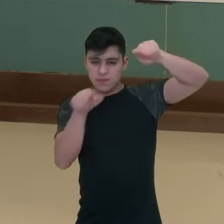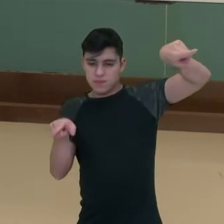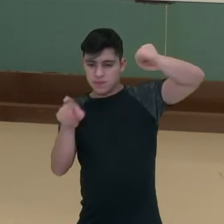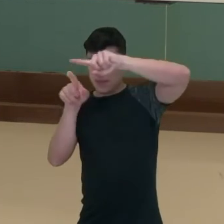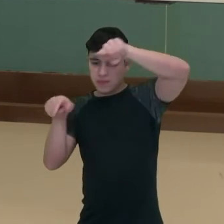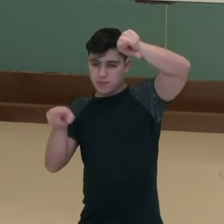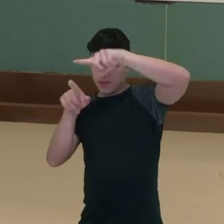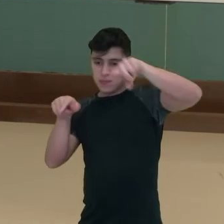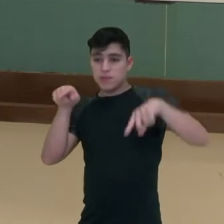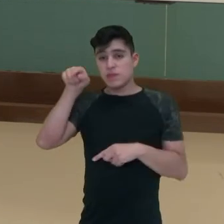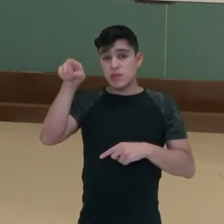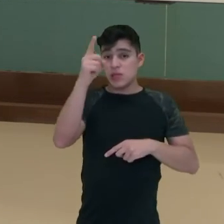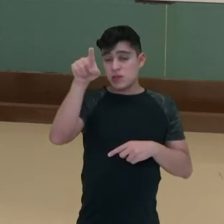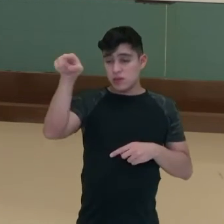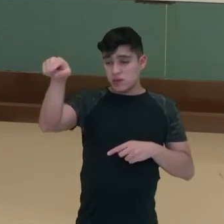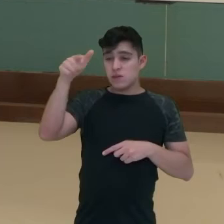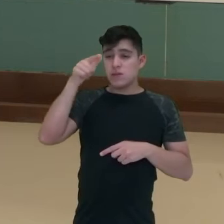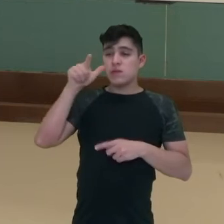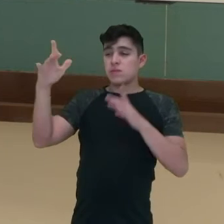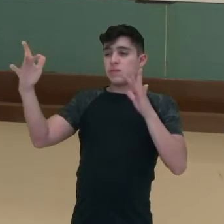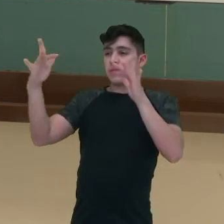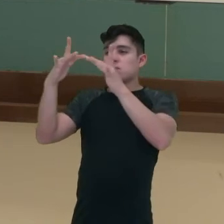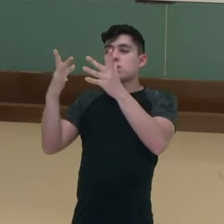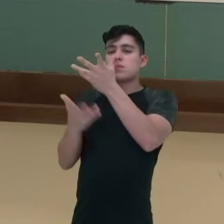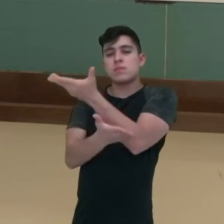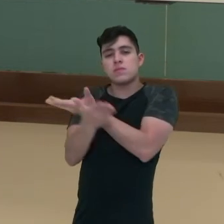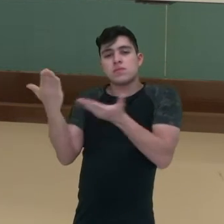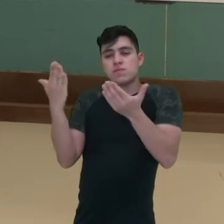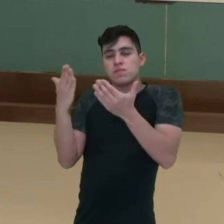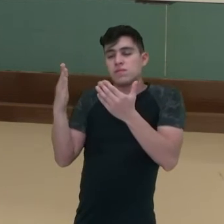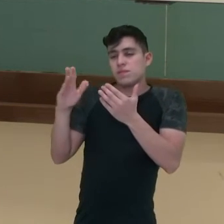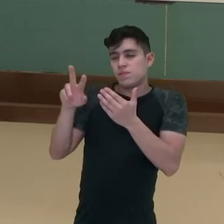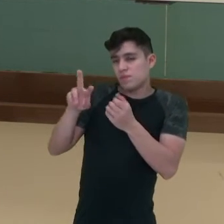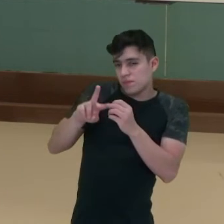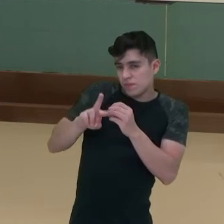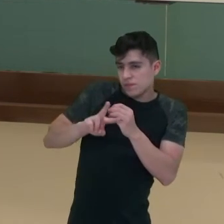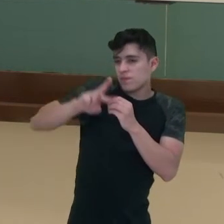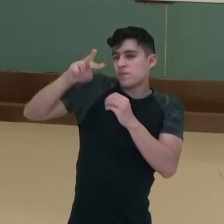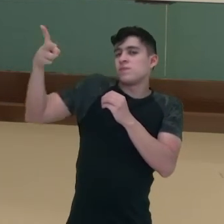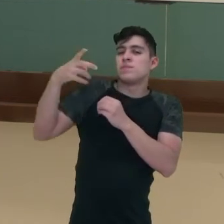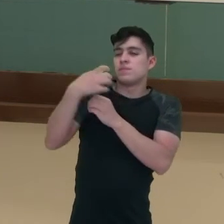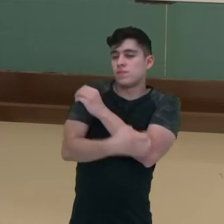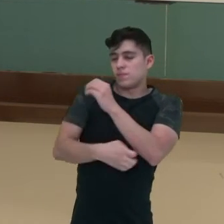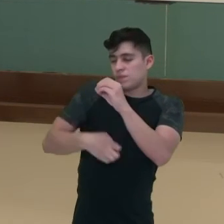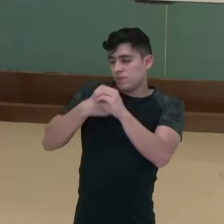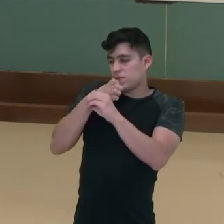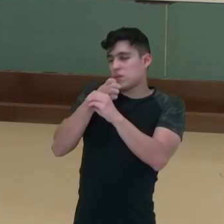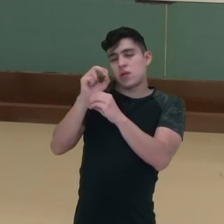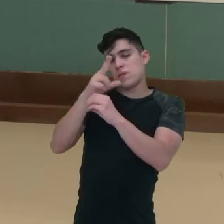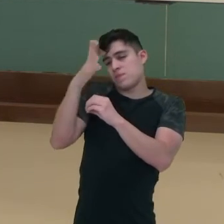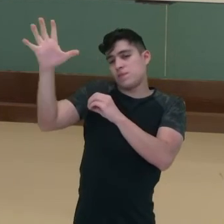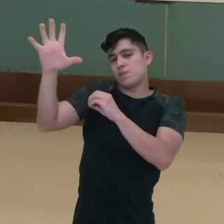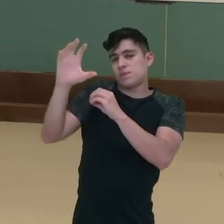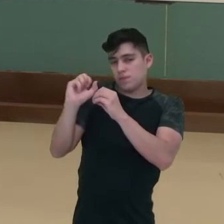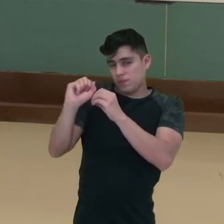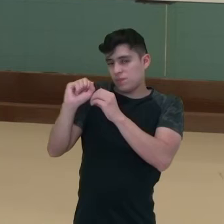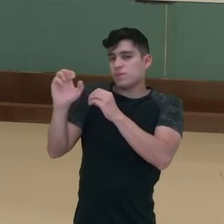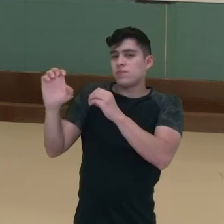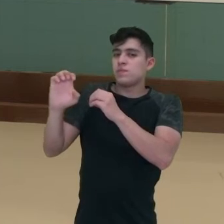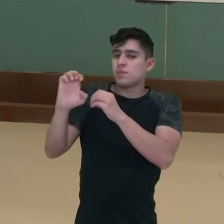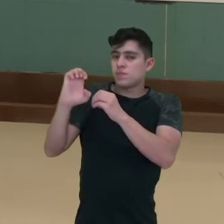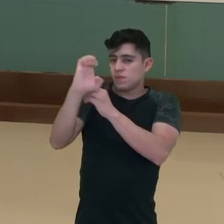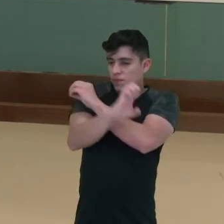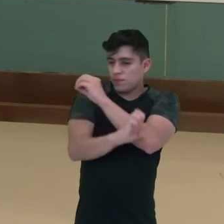fazer esse compartilhamento, essa doação, esse ganho aí, para poder unir então